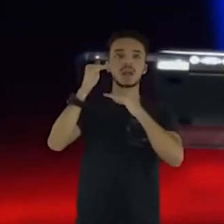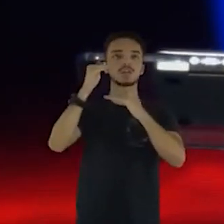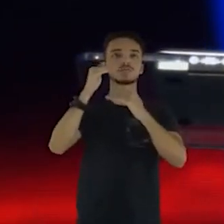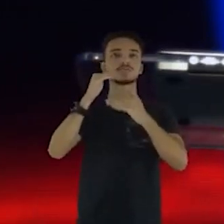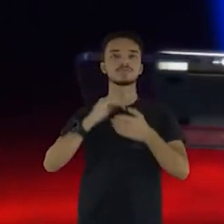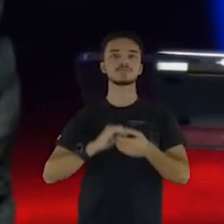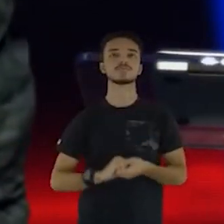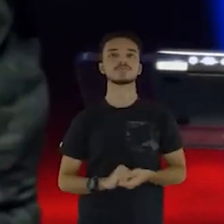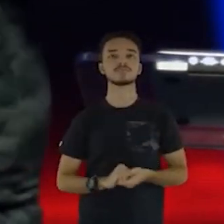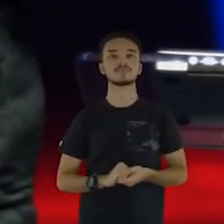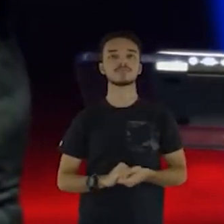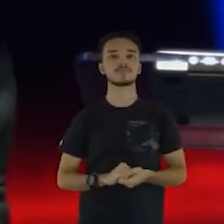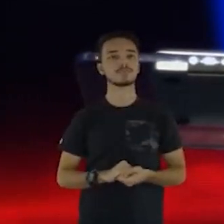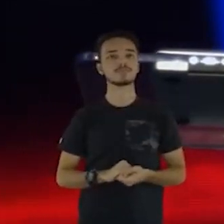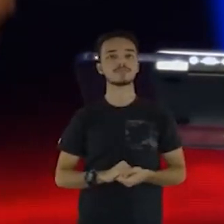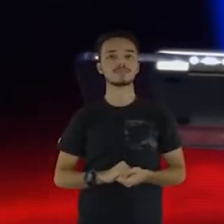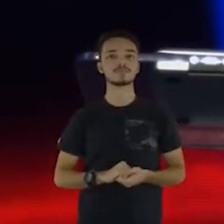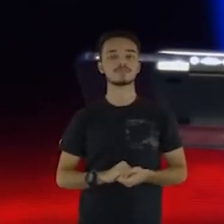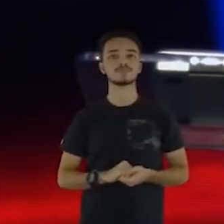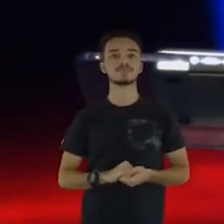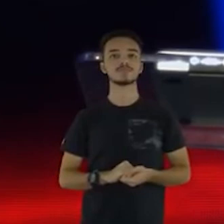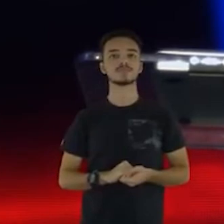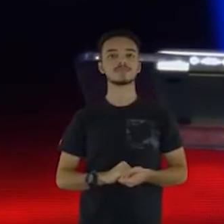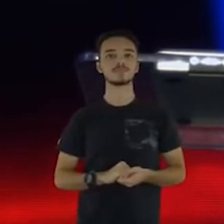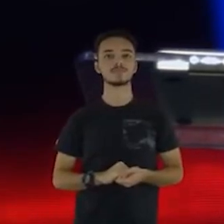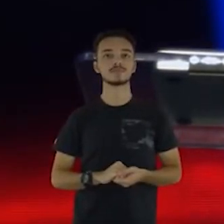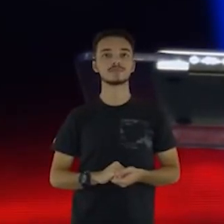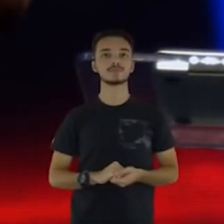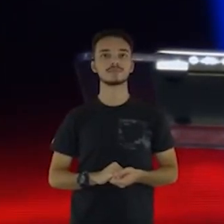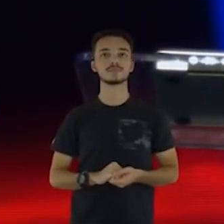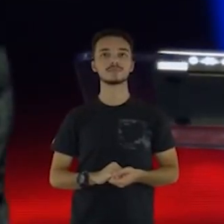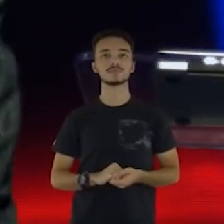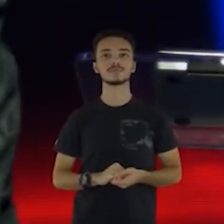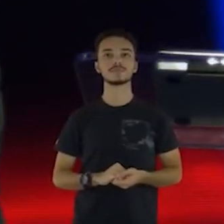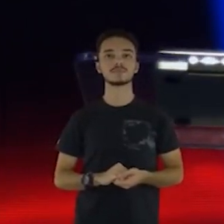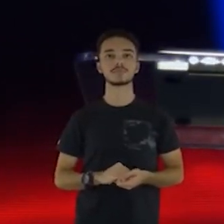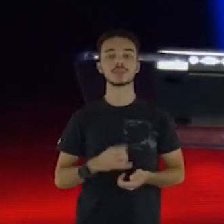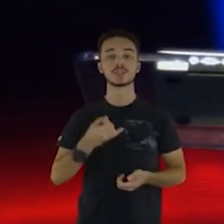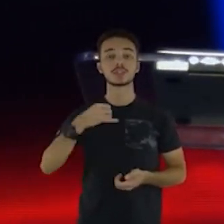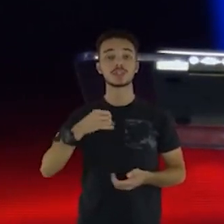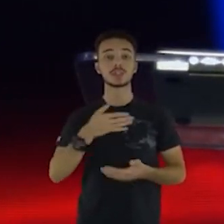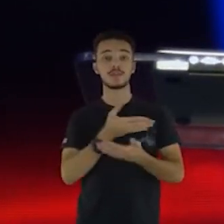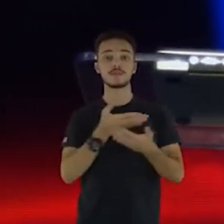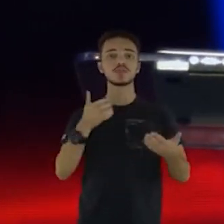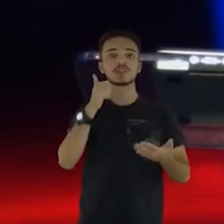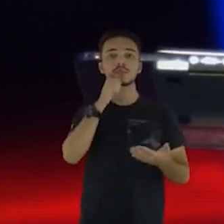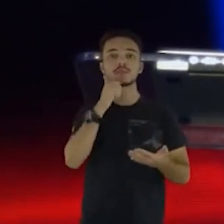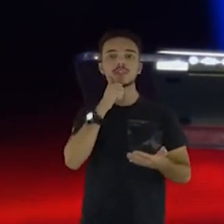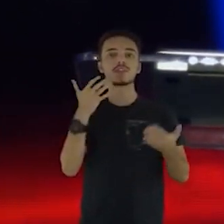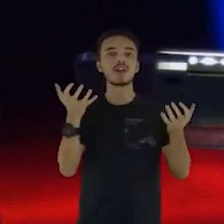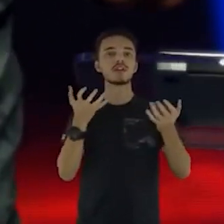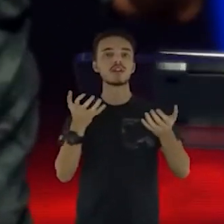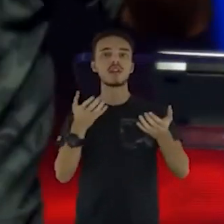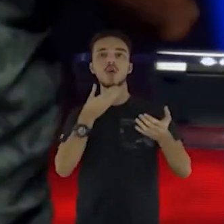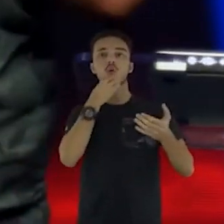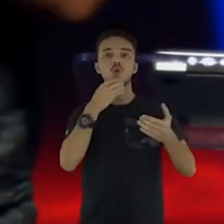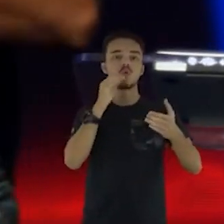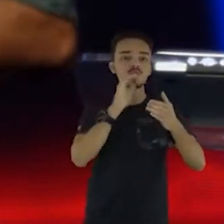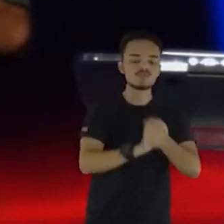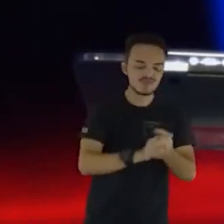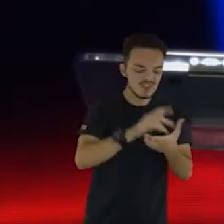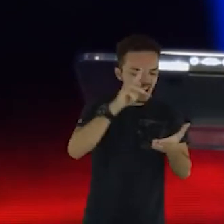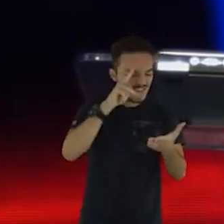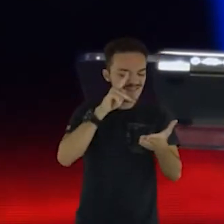Você precisa deixar Deus te esticar nessa noite. Se você, menina, quer um marido de verdade, que vai honrar você